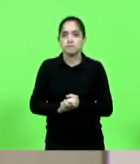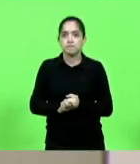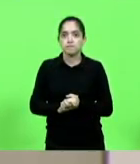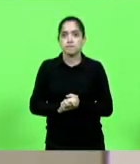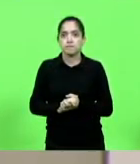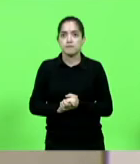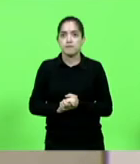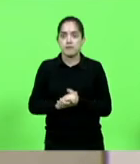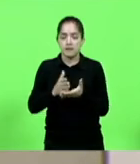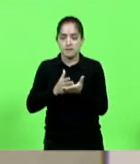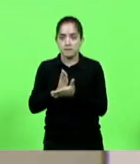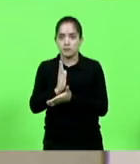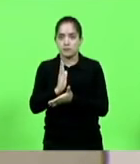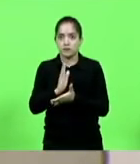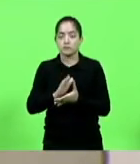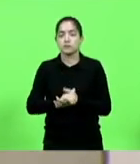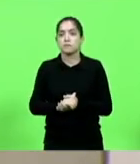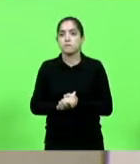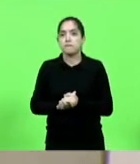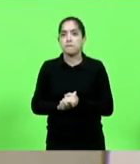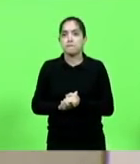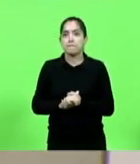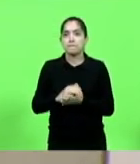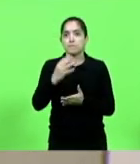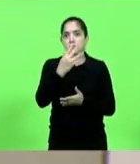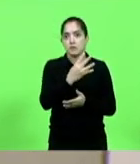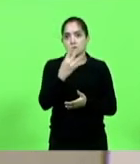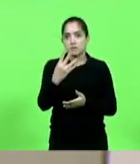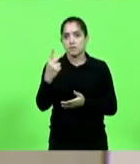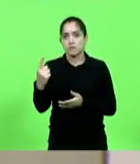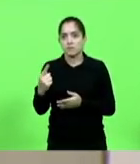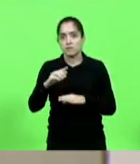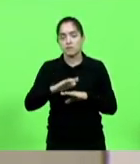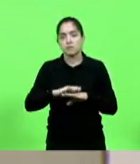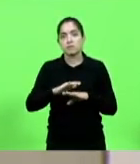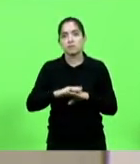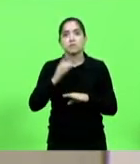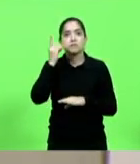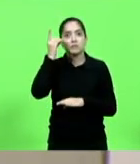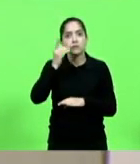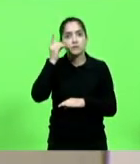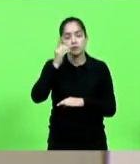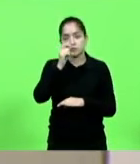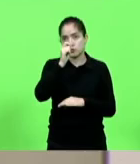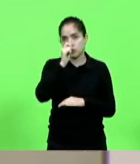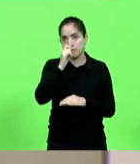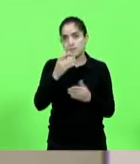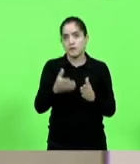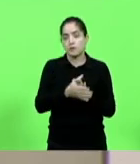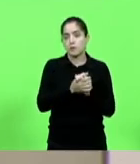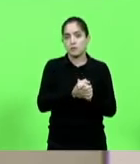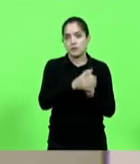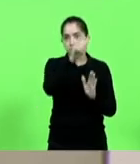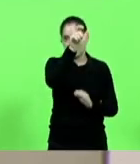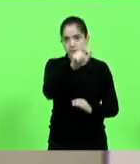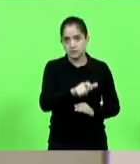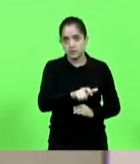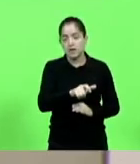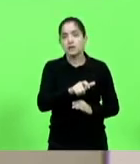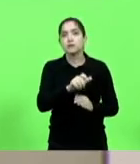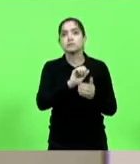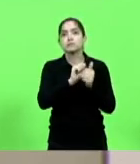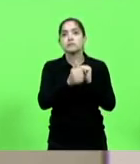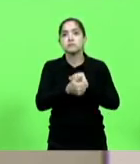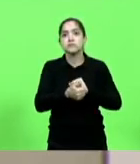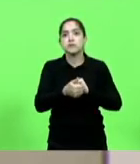encontra, aprovado por unanimidade. Moção 441, autor deputado João Amin, cumprimentando a ginasta Beatriz Linhares, pela conquista